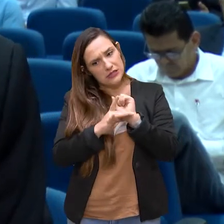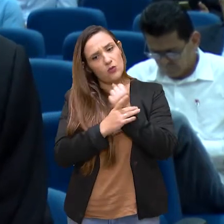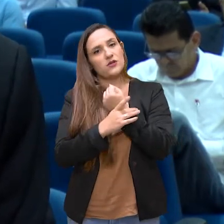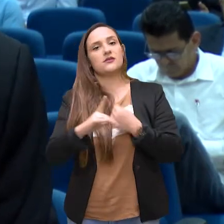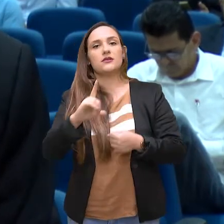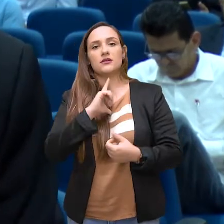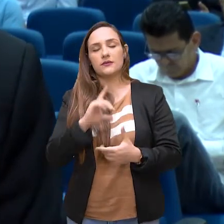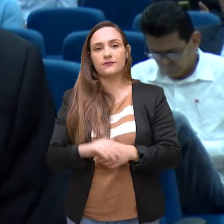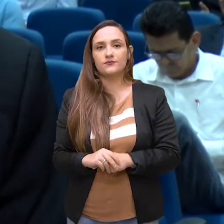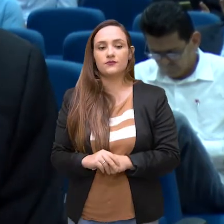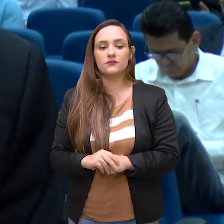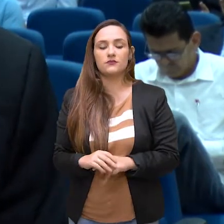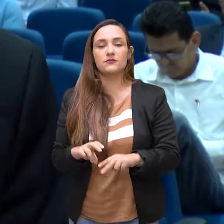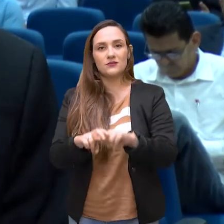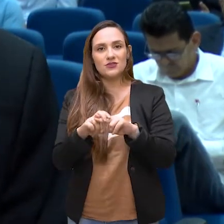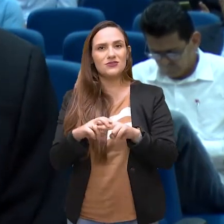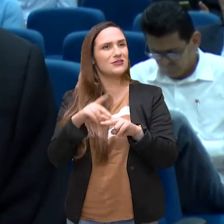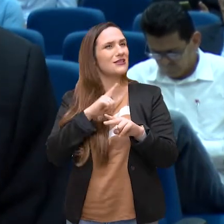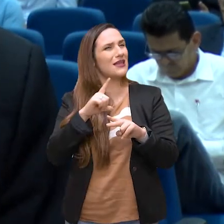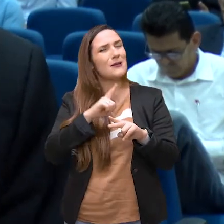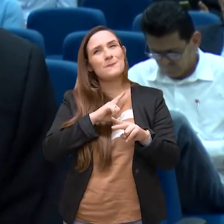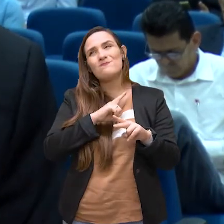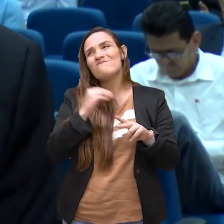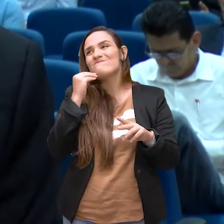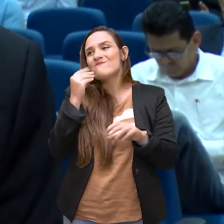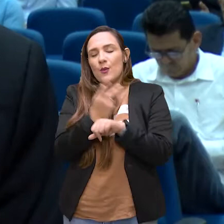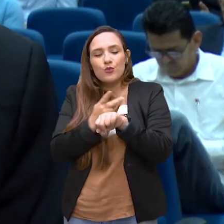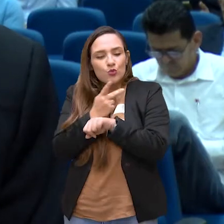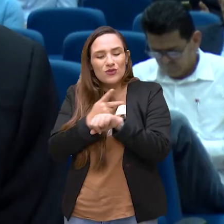mais segura. Por isso, tenta elencar ao máximo